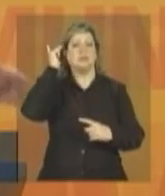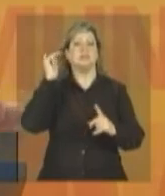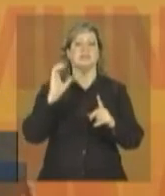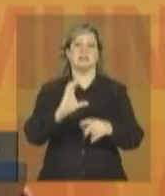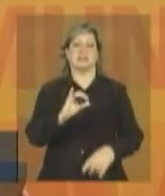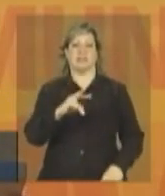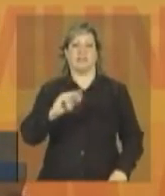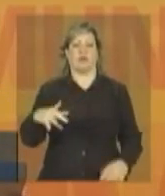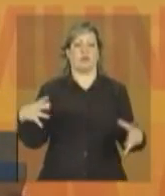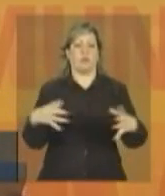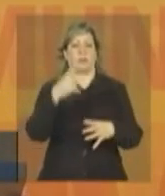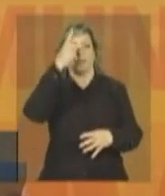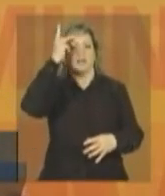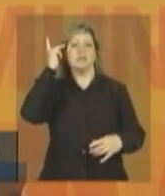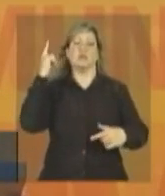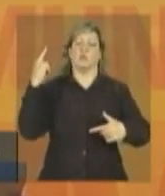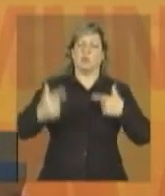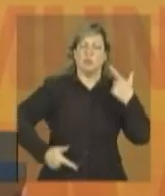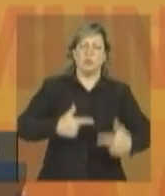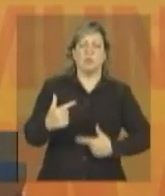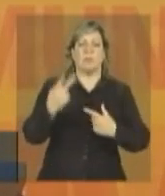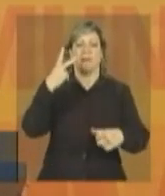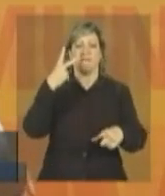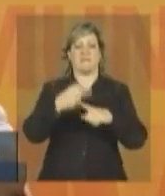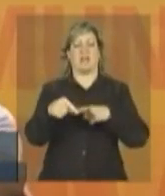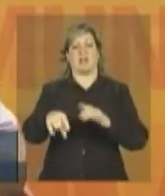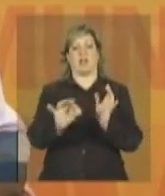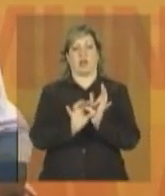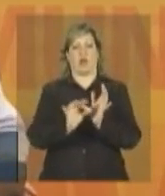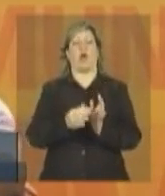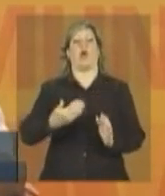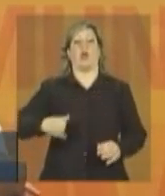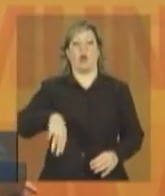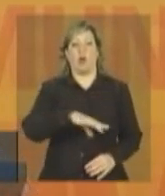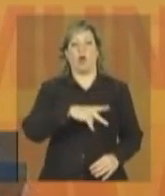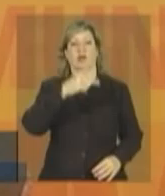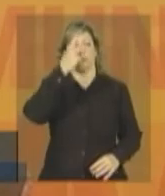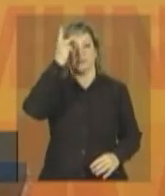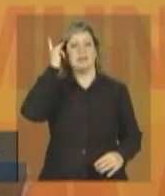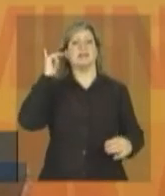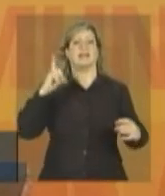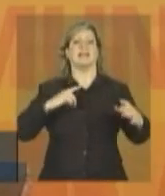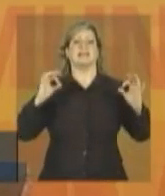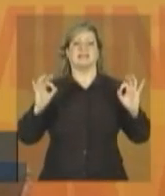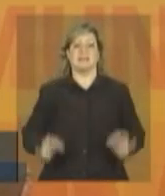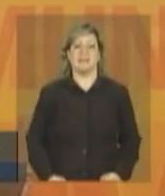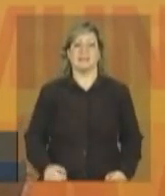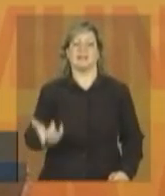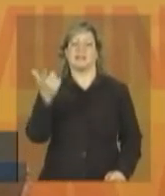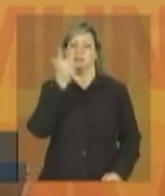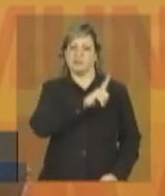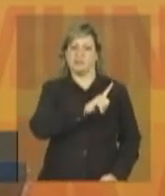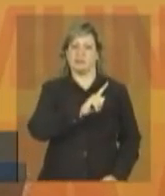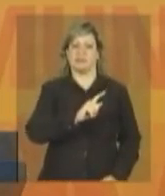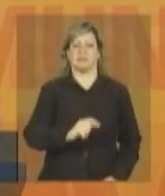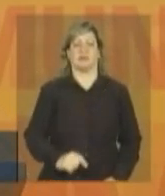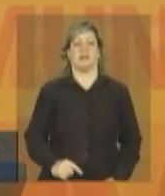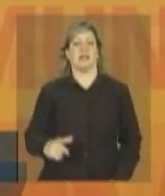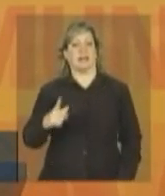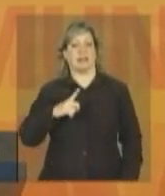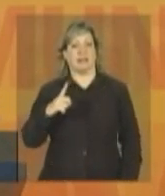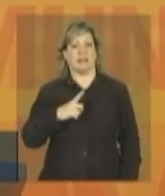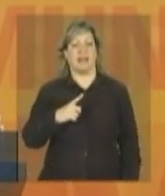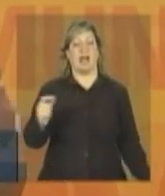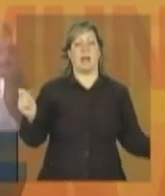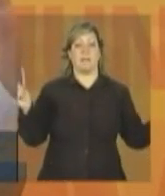que lutam e labutam contra a droga, nós temos certeza que nós ainda vamos ter de